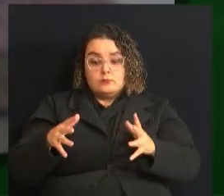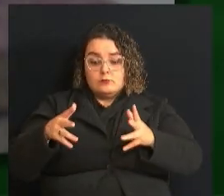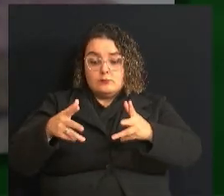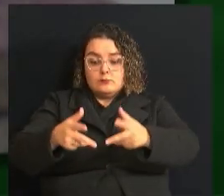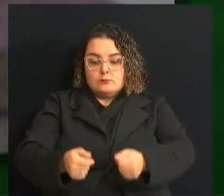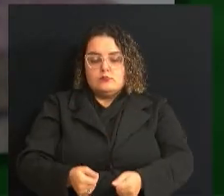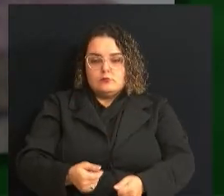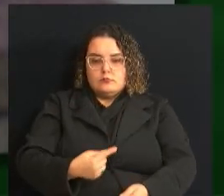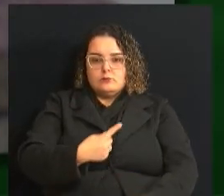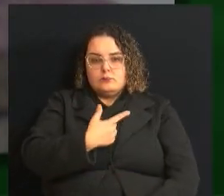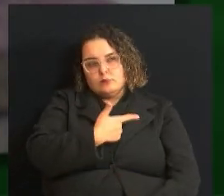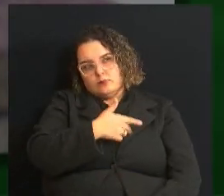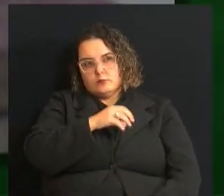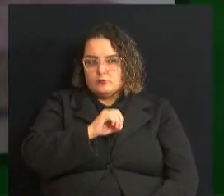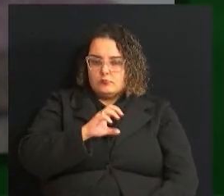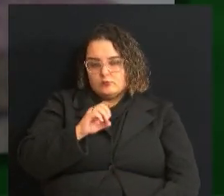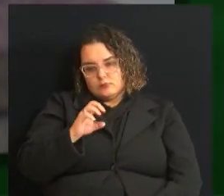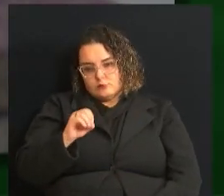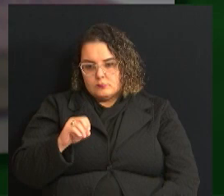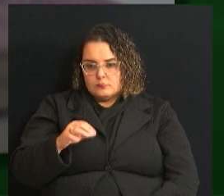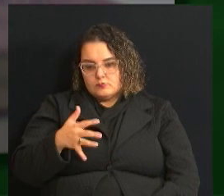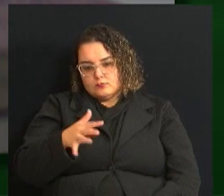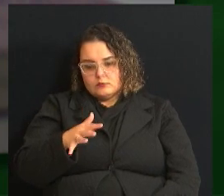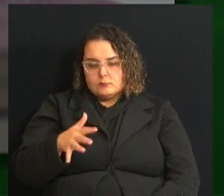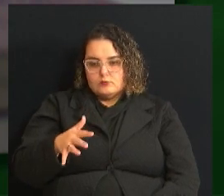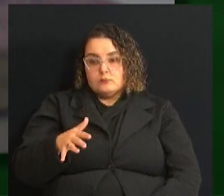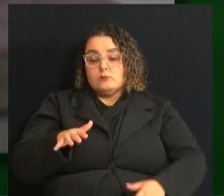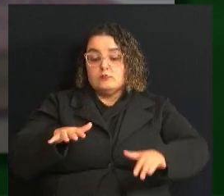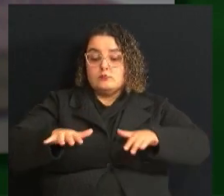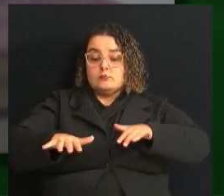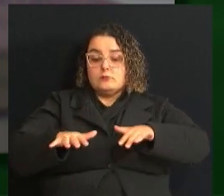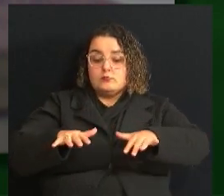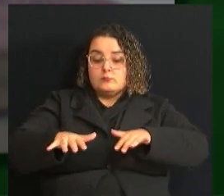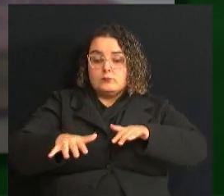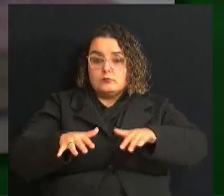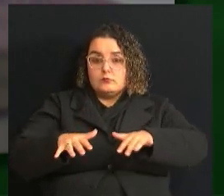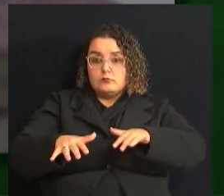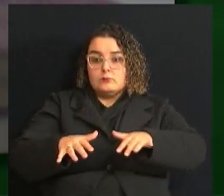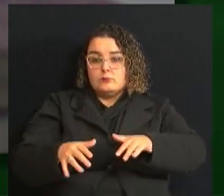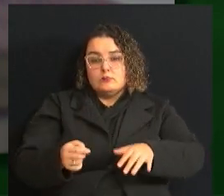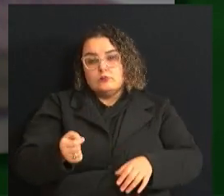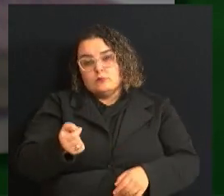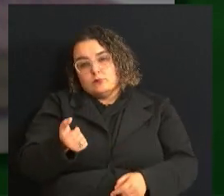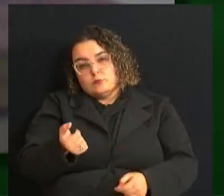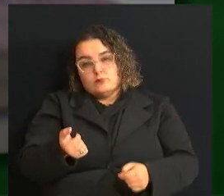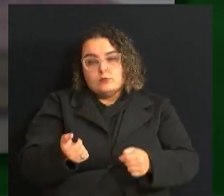anos 2000, aqui no Brasil, ele era um movimento que ainda agregava poucas